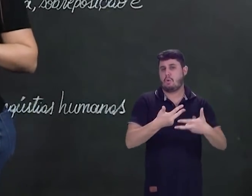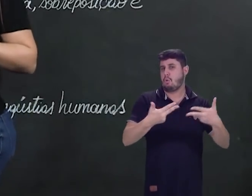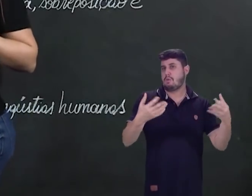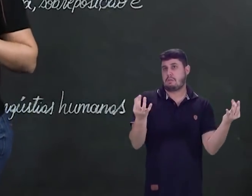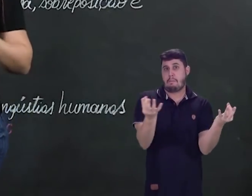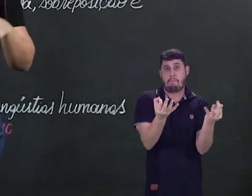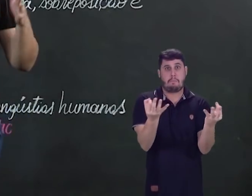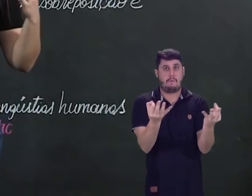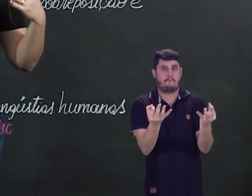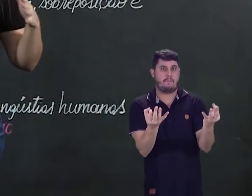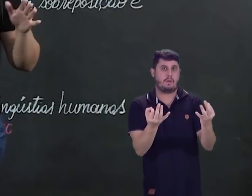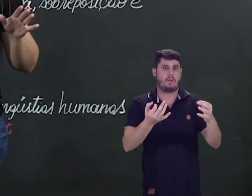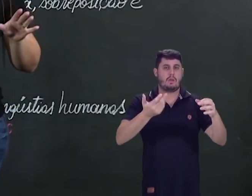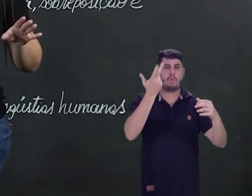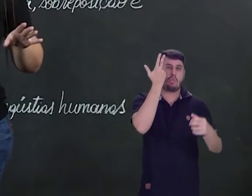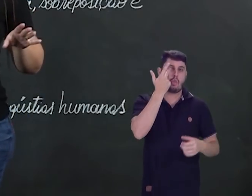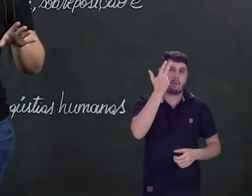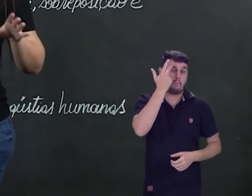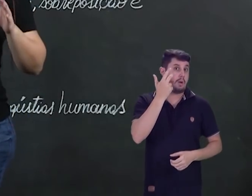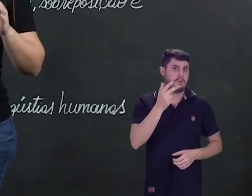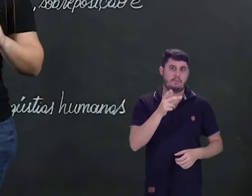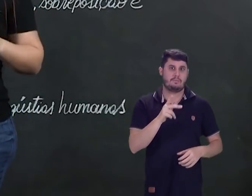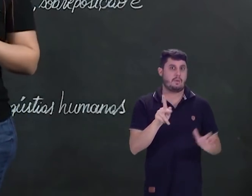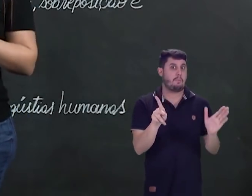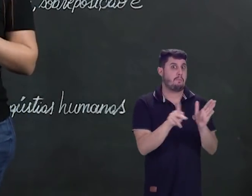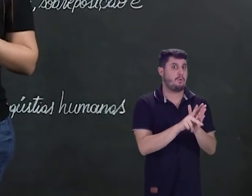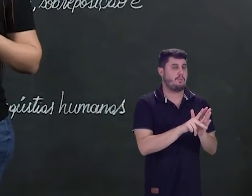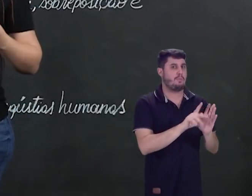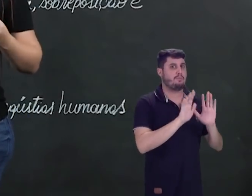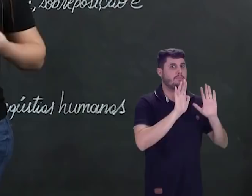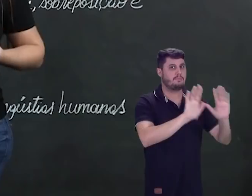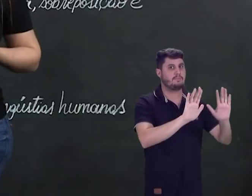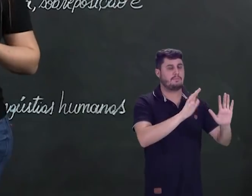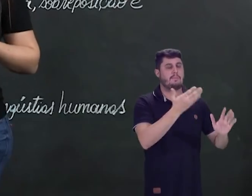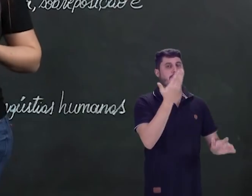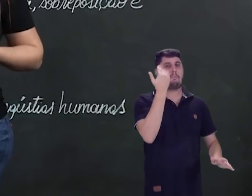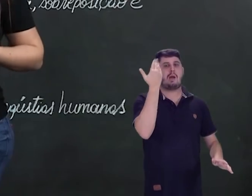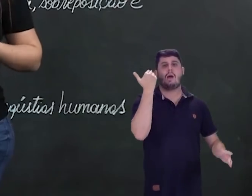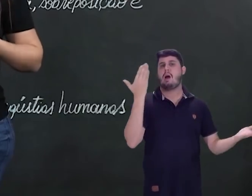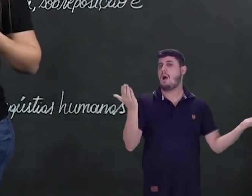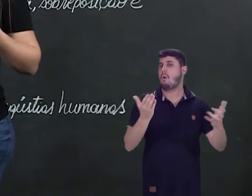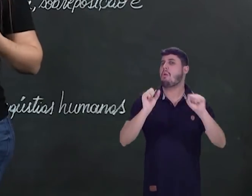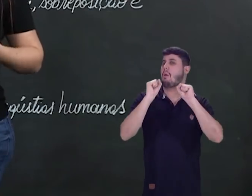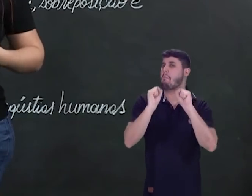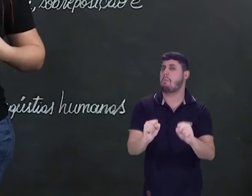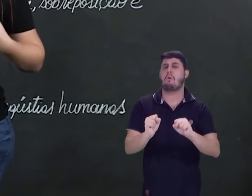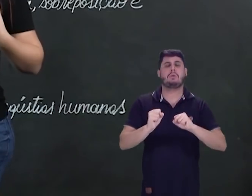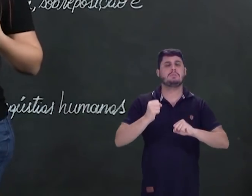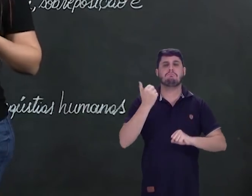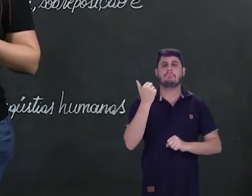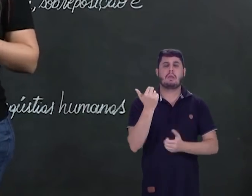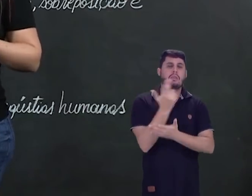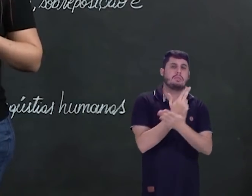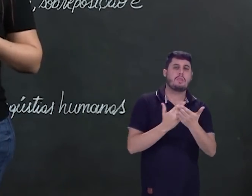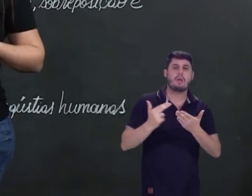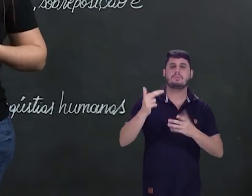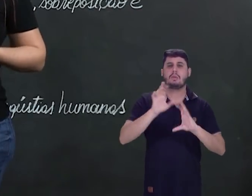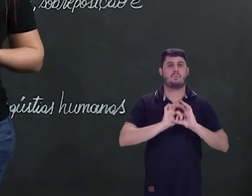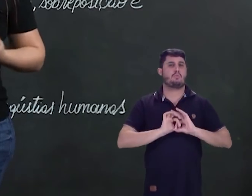essa preocupação. Isso era algo do passado. Agora a gente pode trabalhar com a figura humana de forma mais livre,